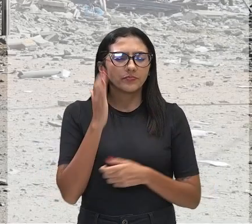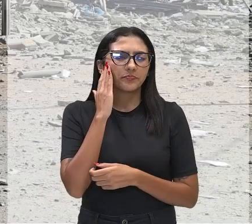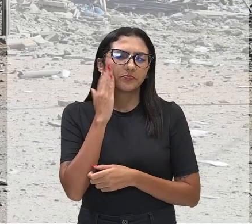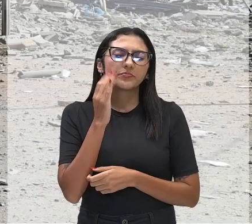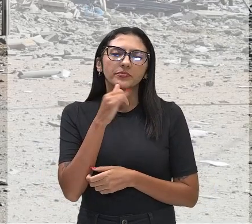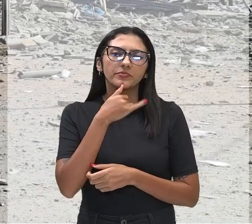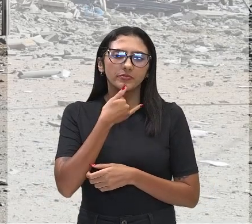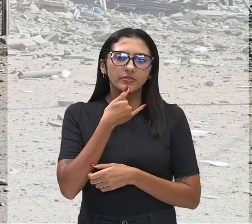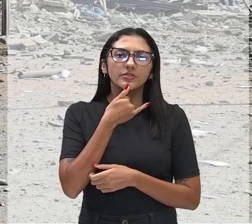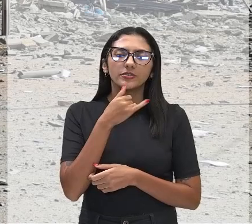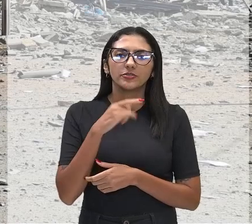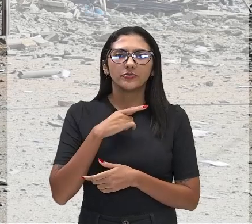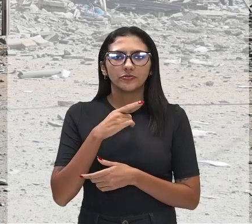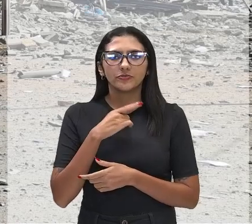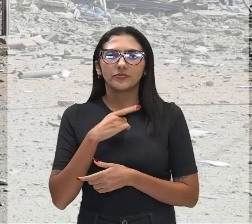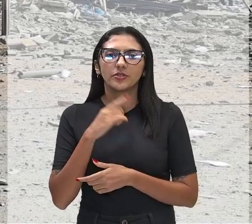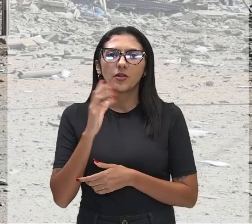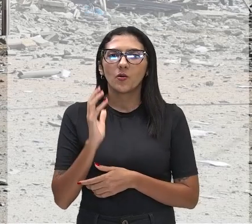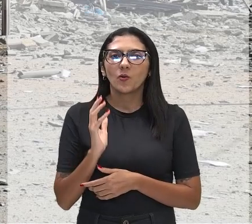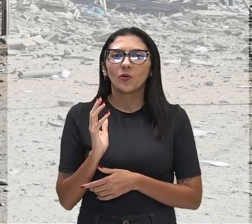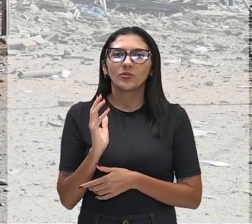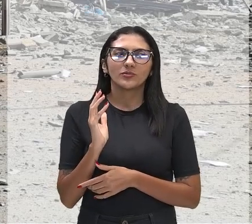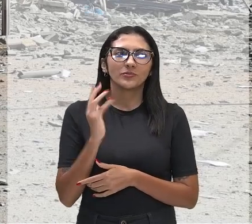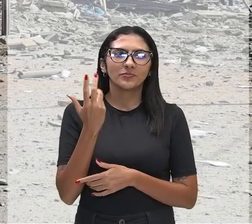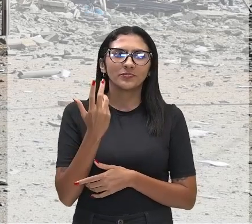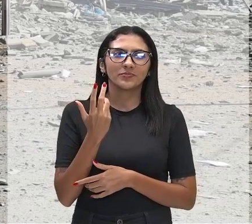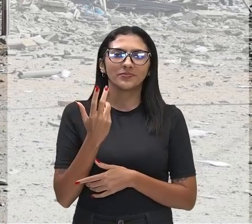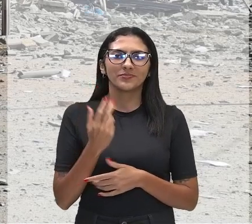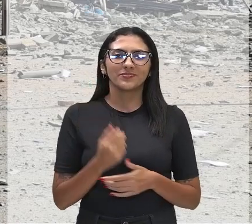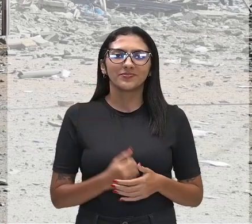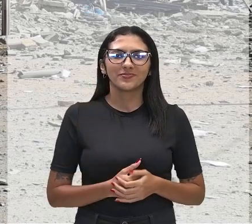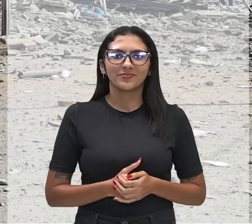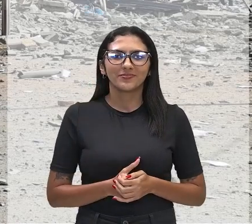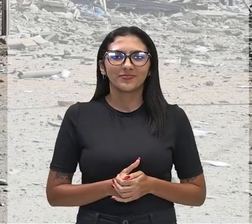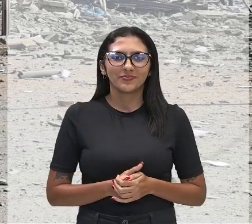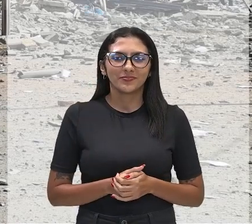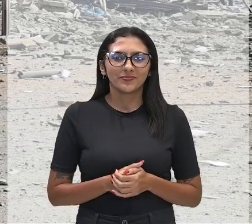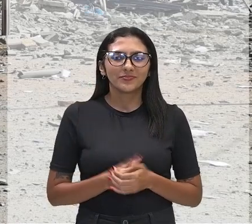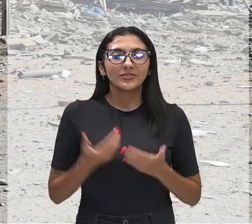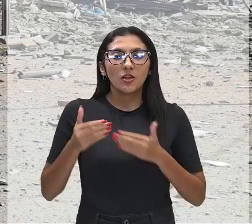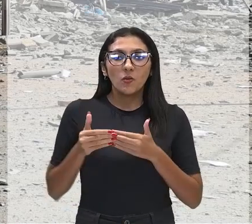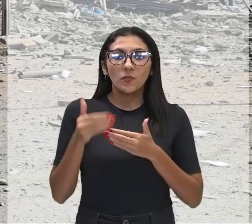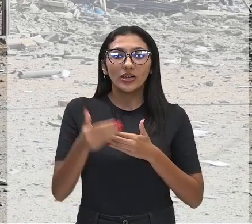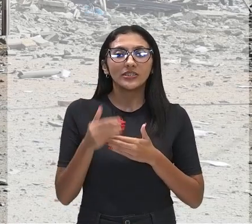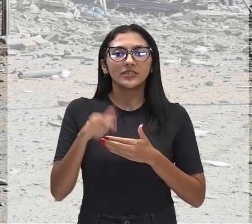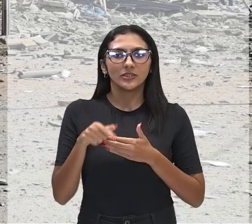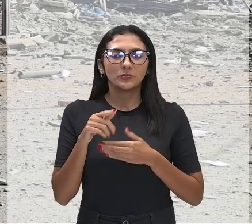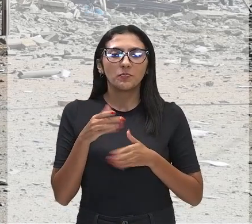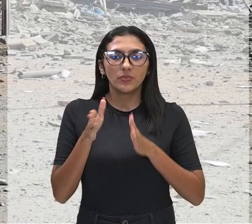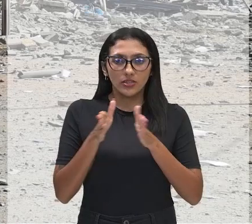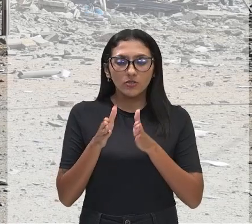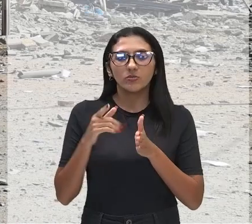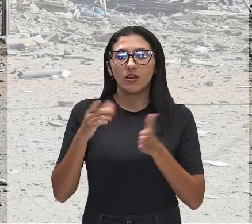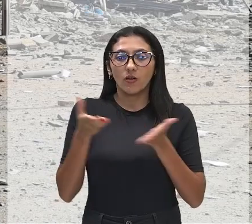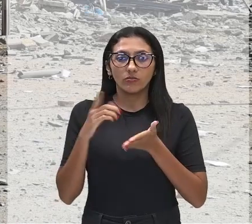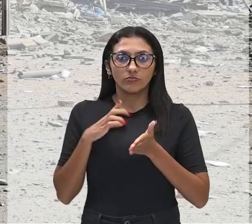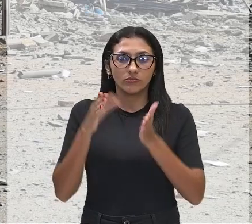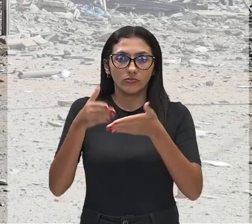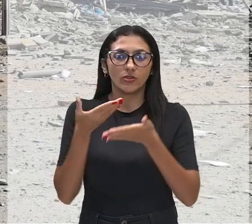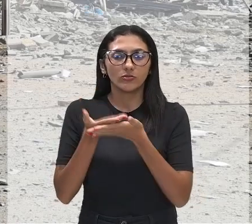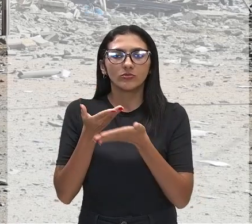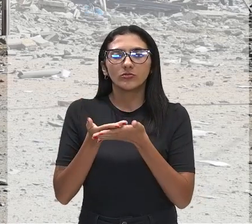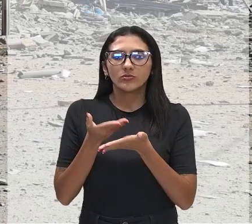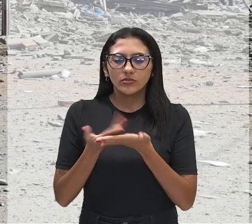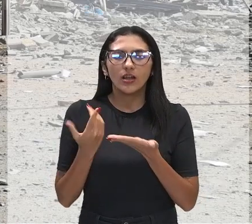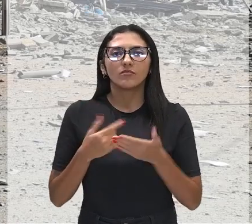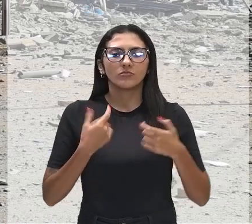acaba marcando momentos ao redor do planeta entre países. Então, a partir desse momento, né, nós vamos estudar esses conflitos,